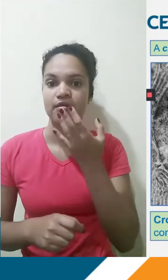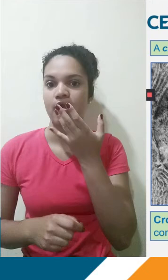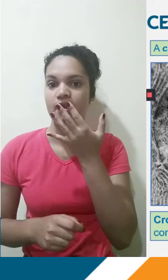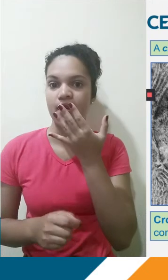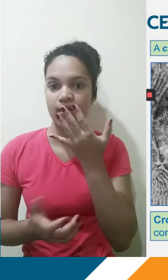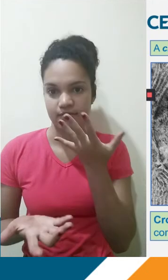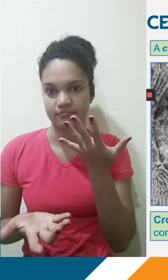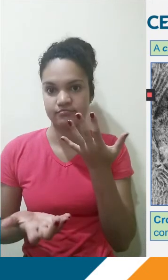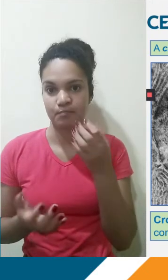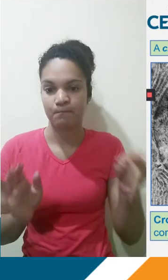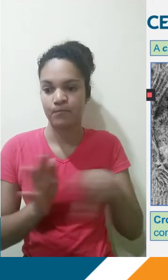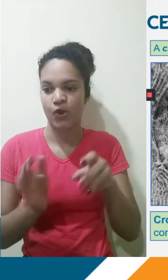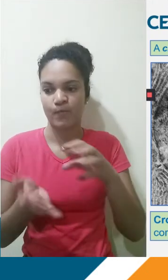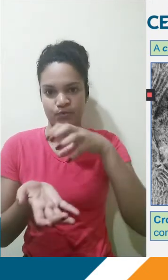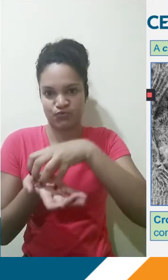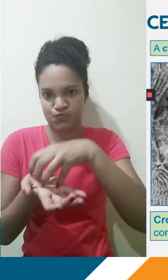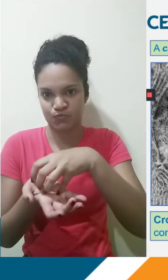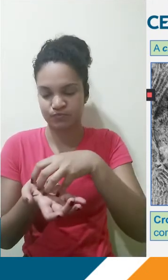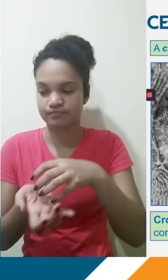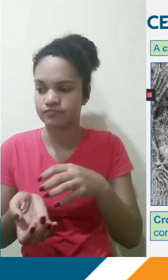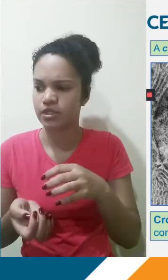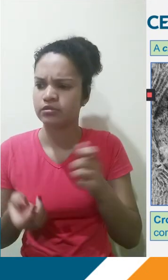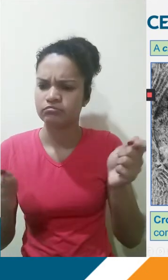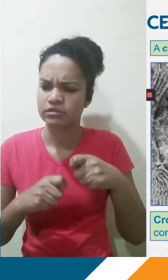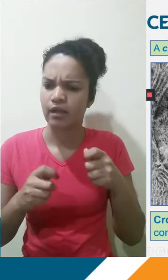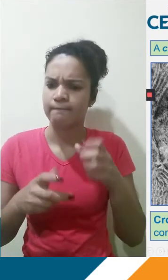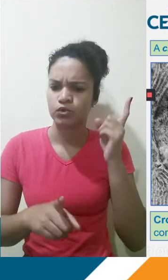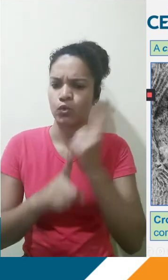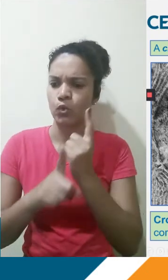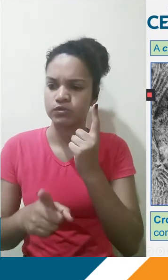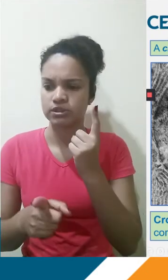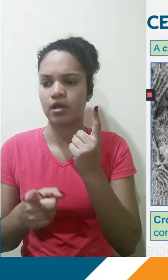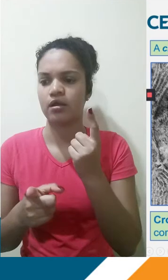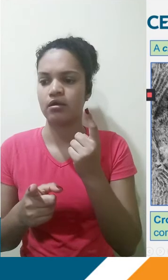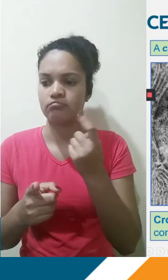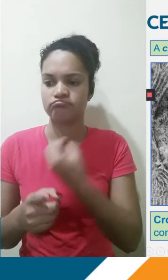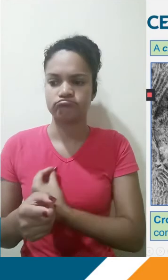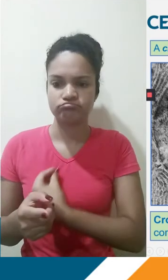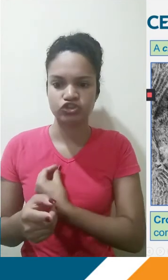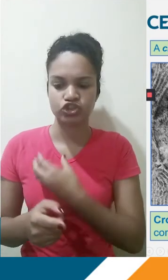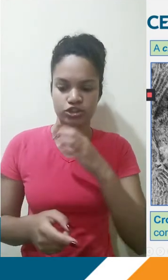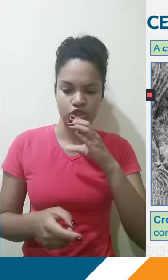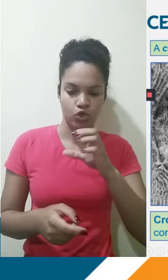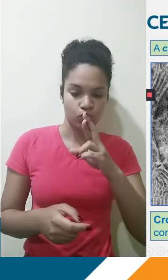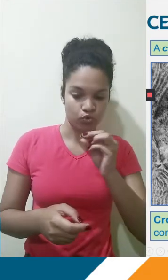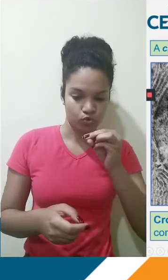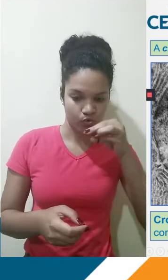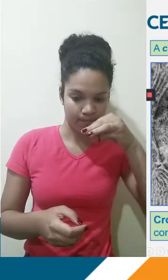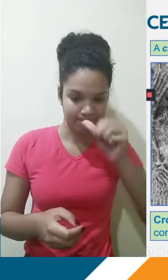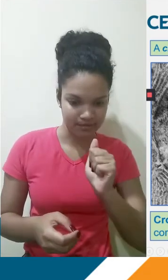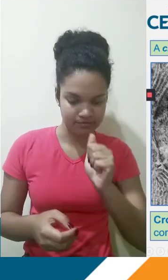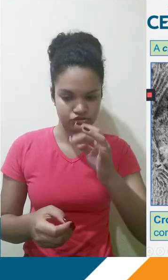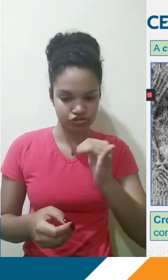coloração, melhor dizendo, do núcleo. E aí a gente consegue verificar a presença da cromatina, de um